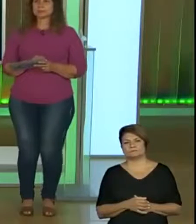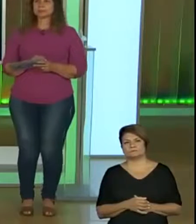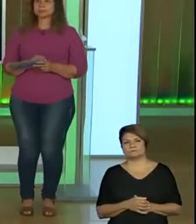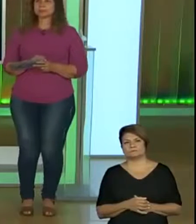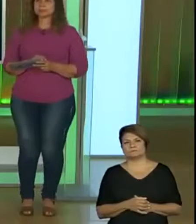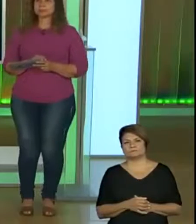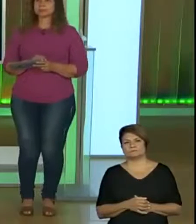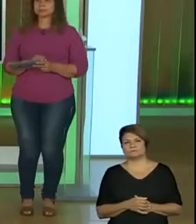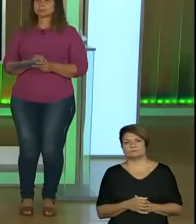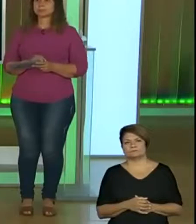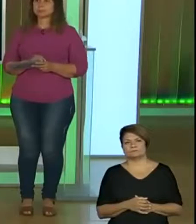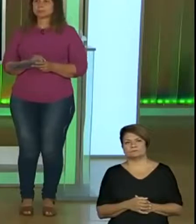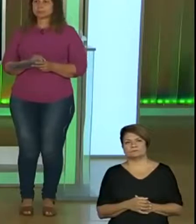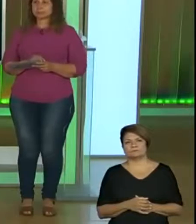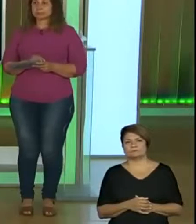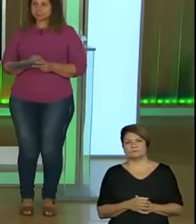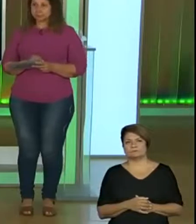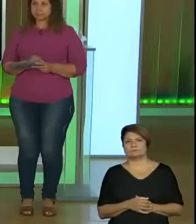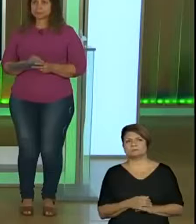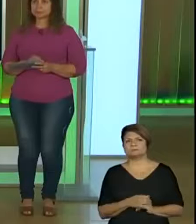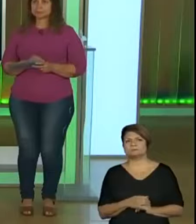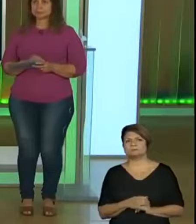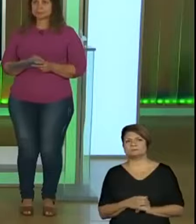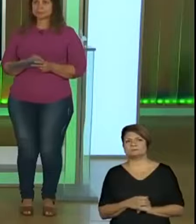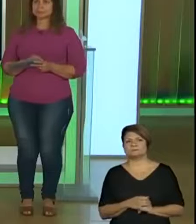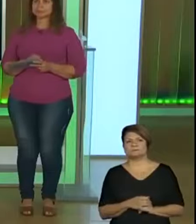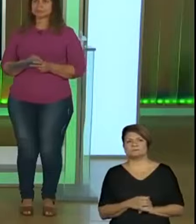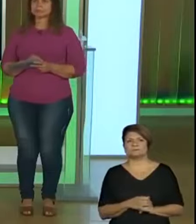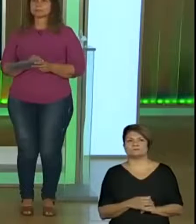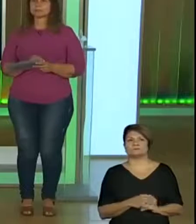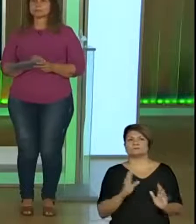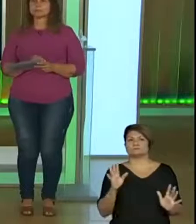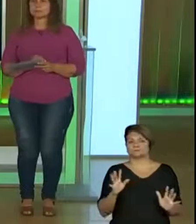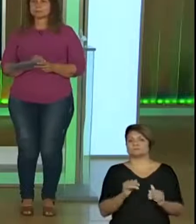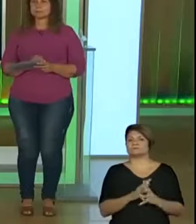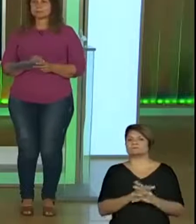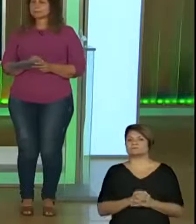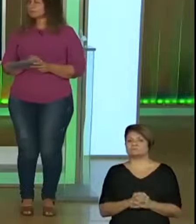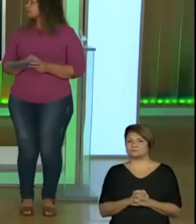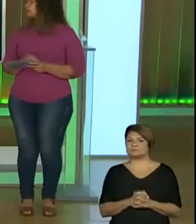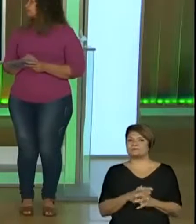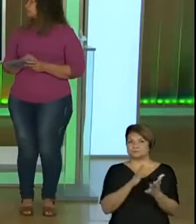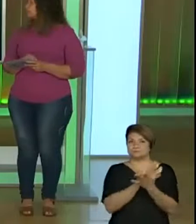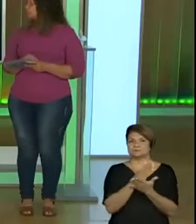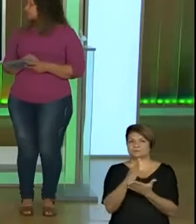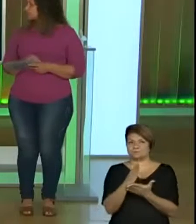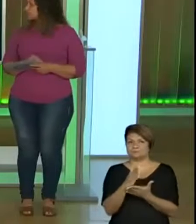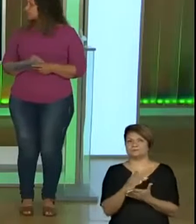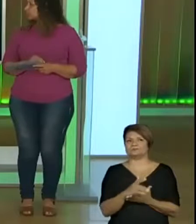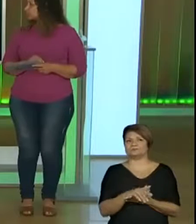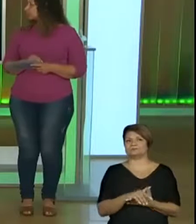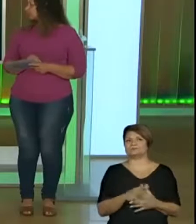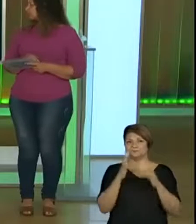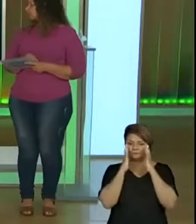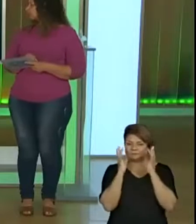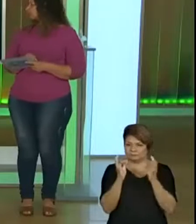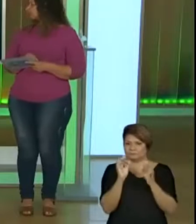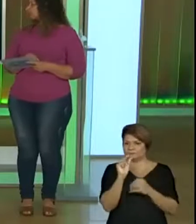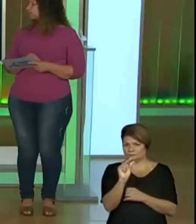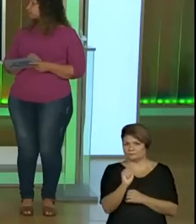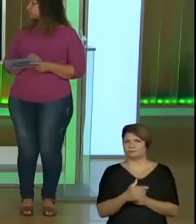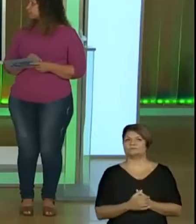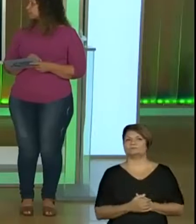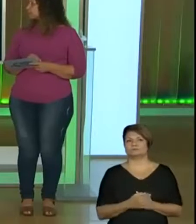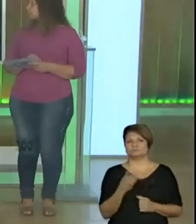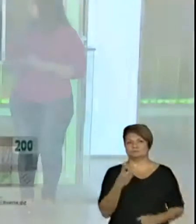Só apagar mais um. Apagou. Olha só. Vamos começar... olhar um pouquinho, aí foi